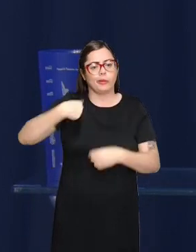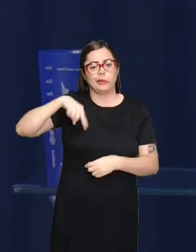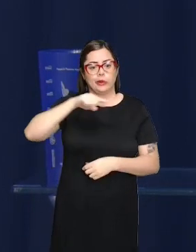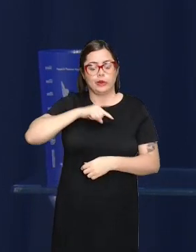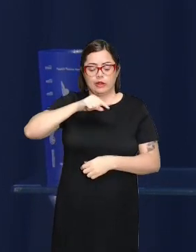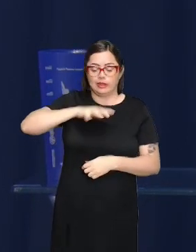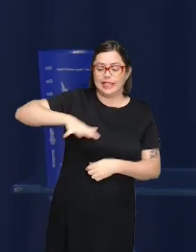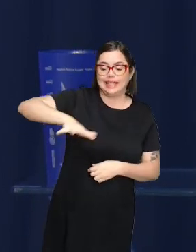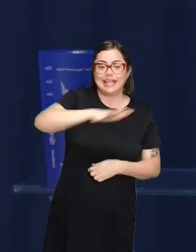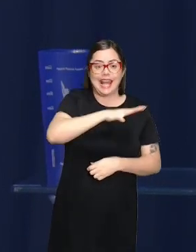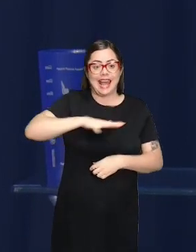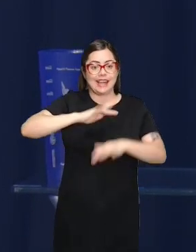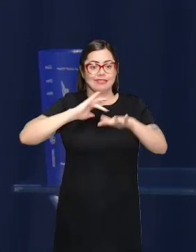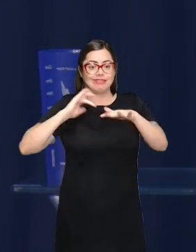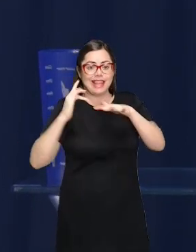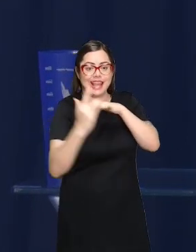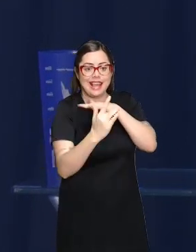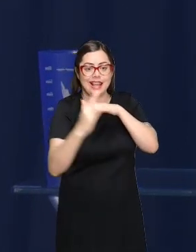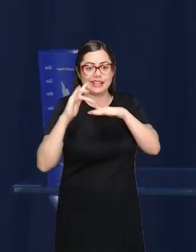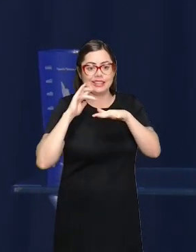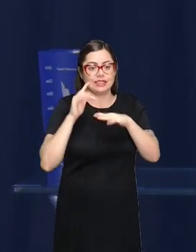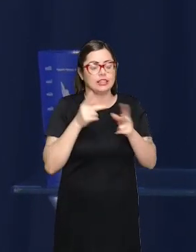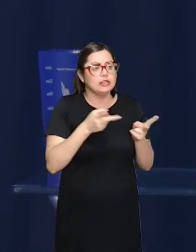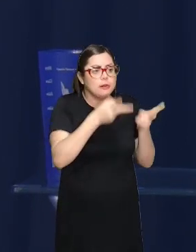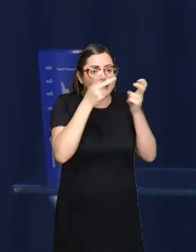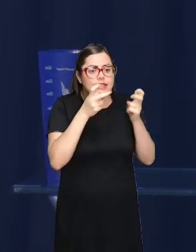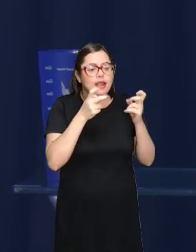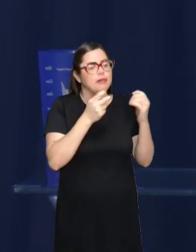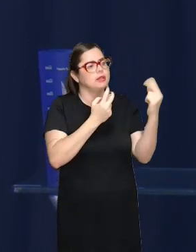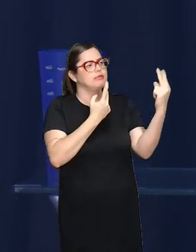sociais a gente tem a tendência de ficar se comparando.